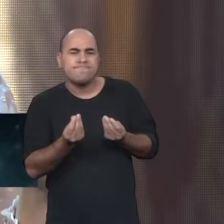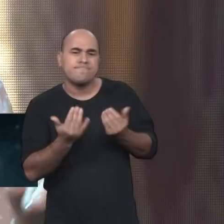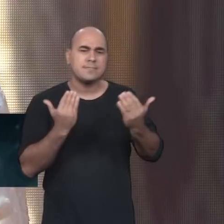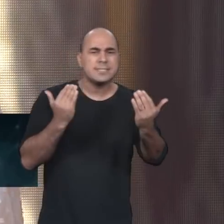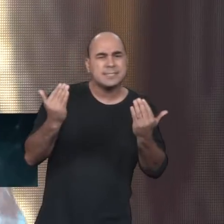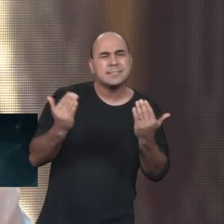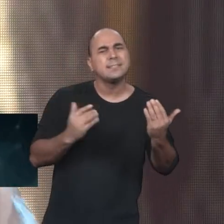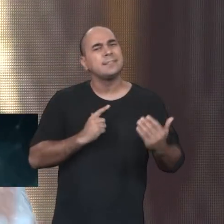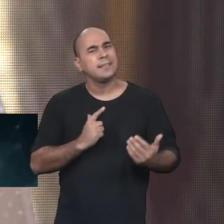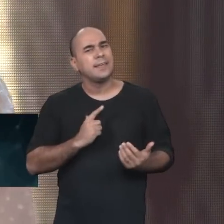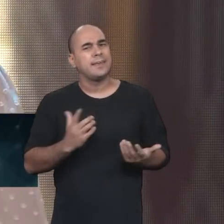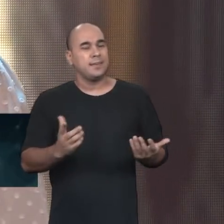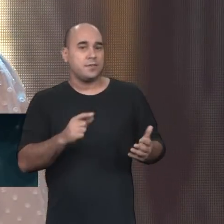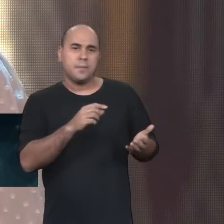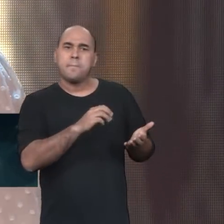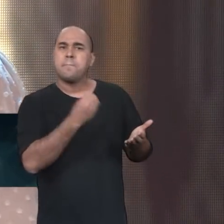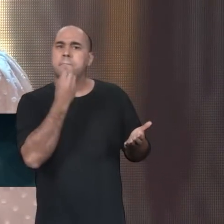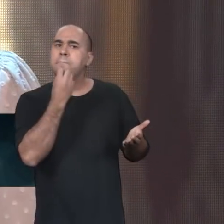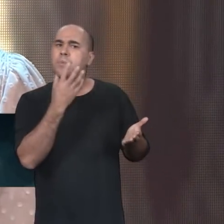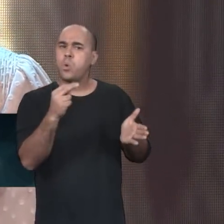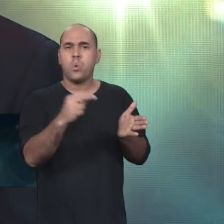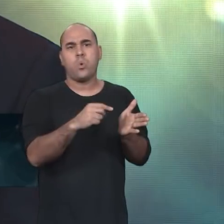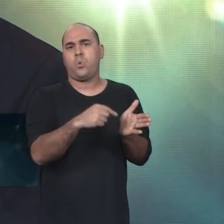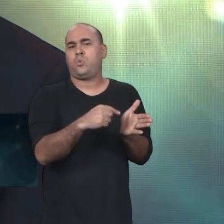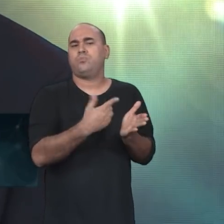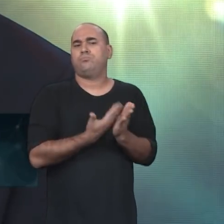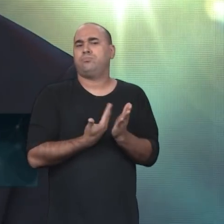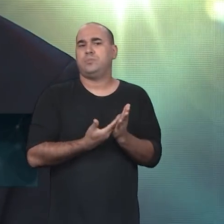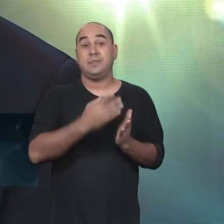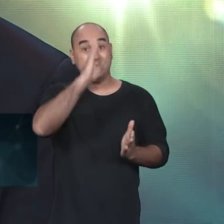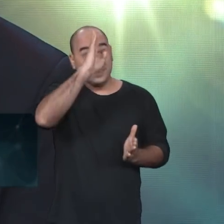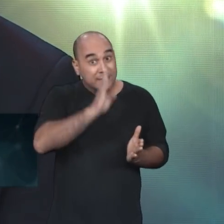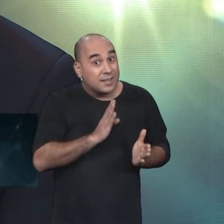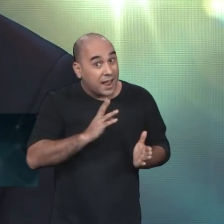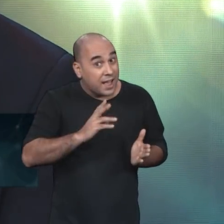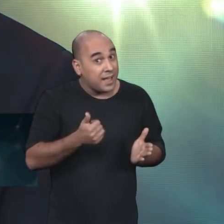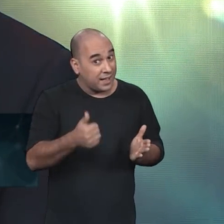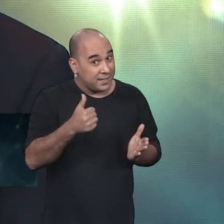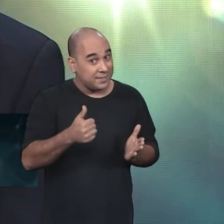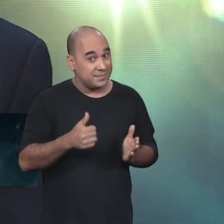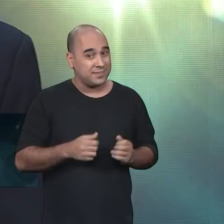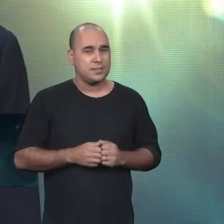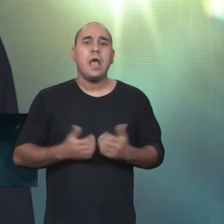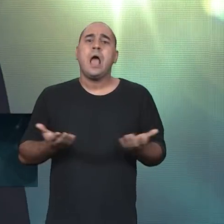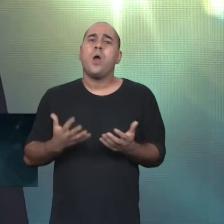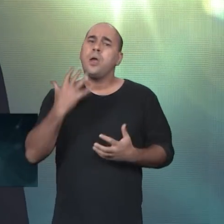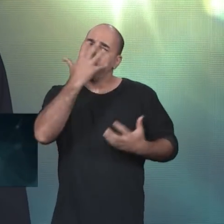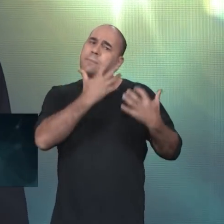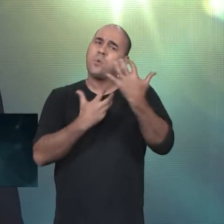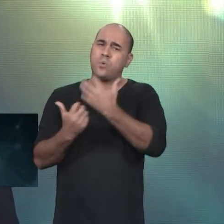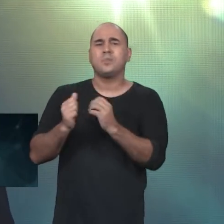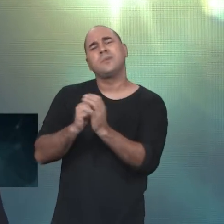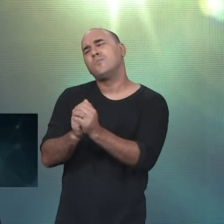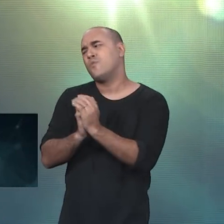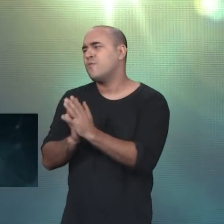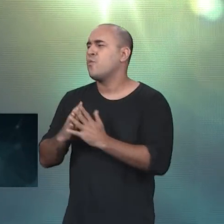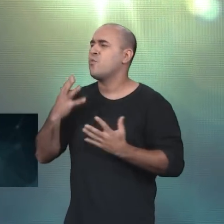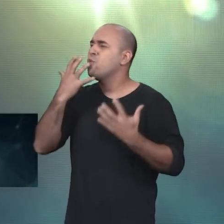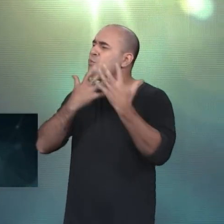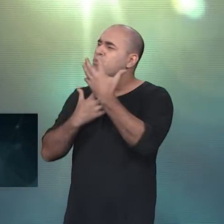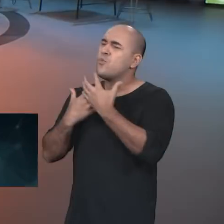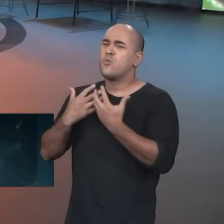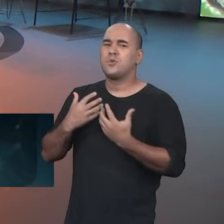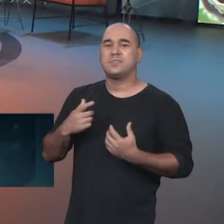mesmo esquema. Então pede já a sua, tá bom? Isso mesmo, de graça. De graça. E vamos de música agora? Vamos de agora quem vai música. nos inspirar